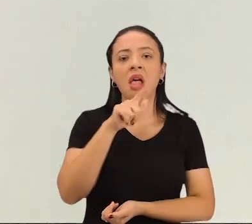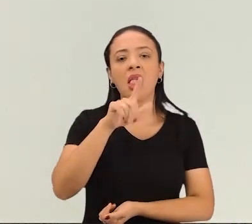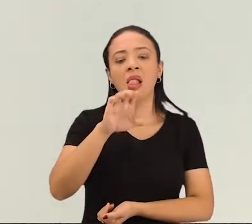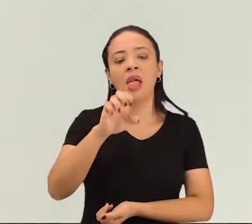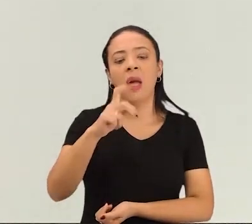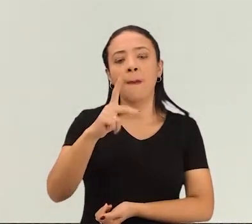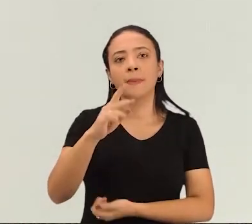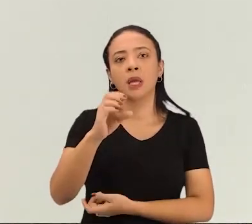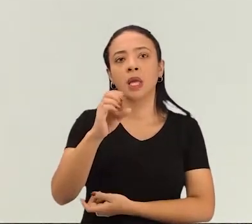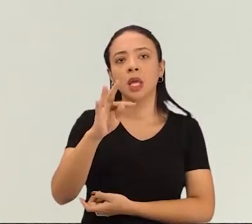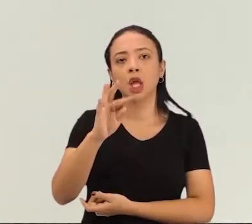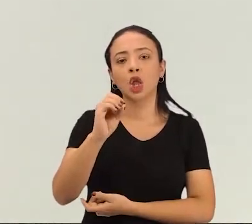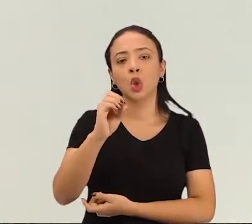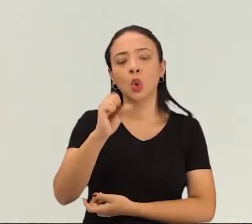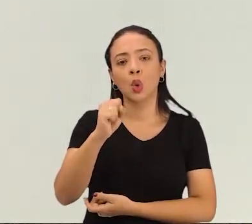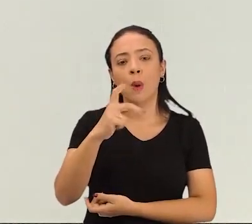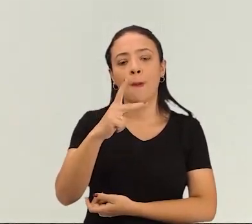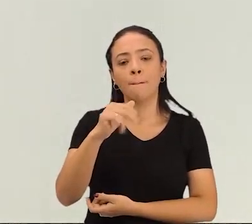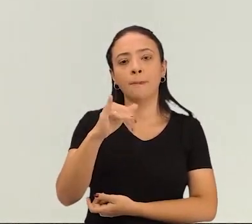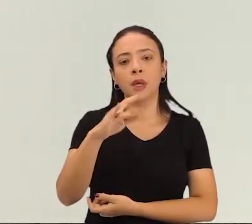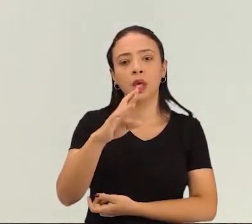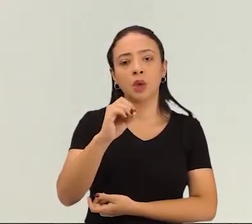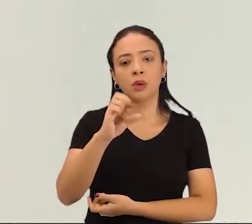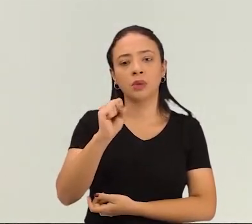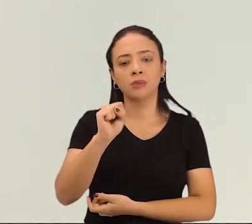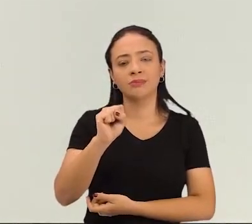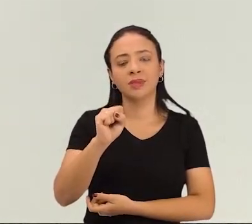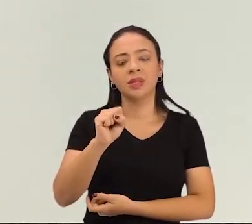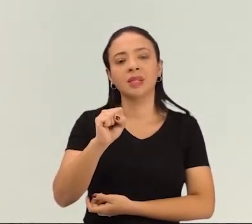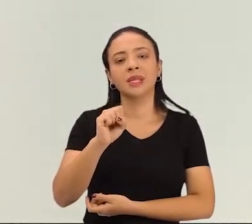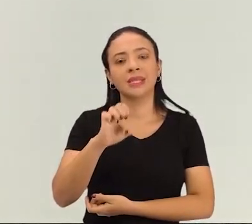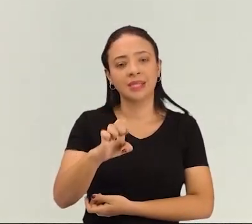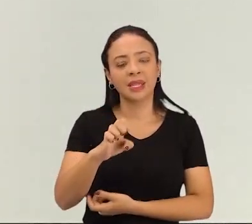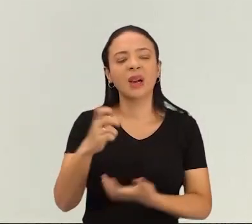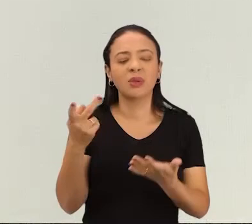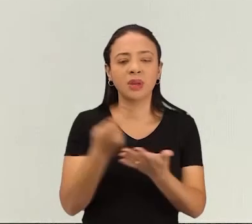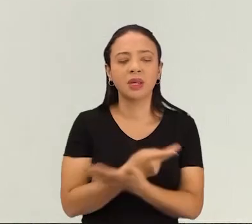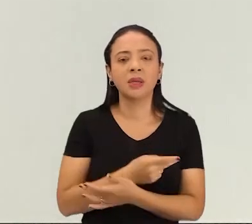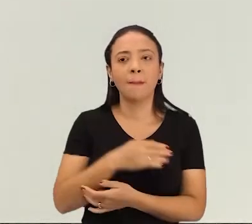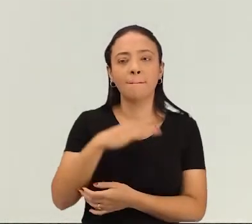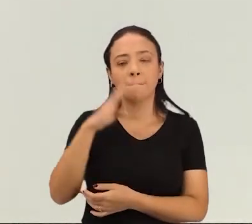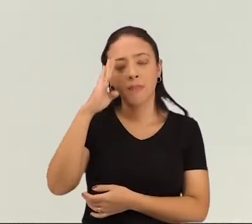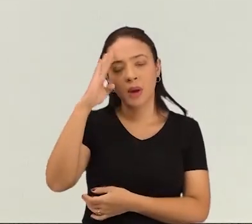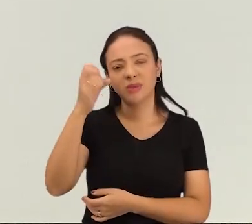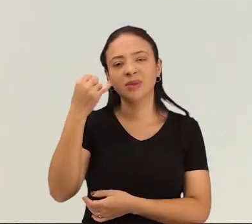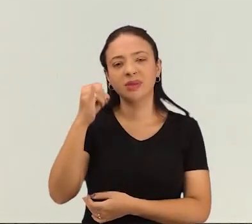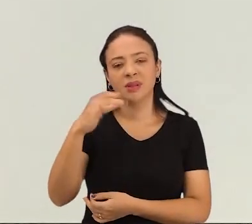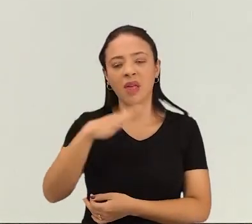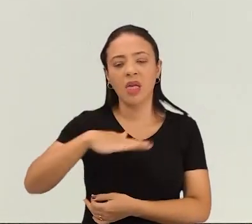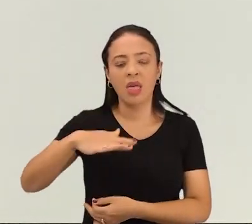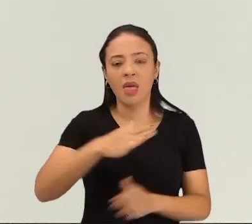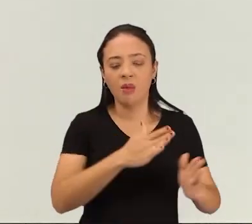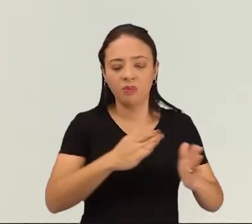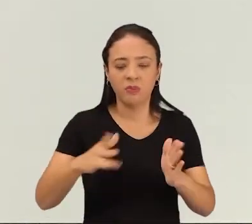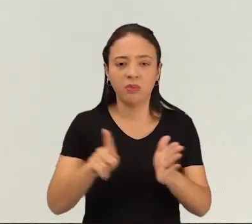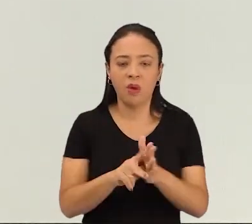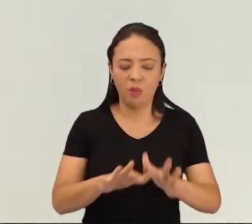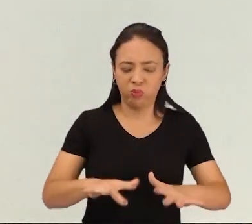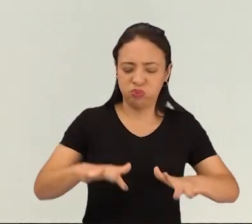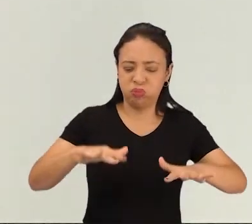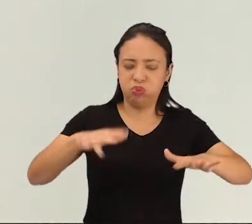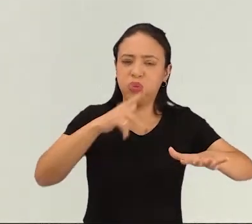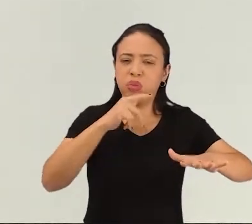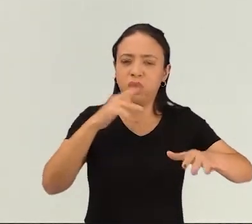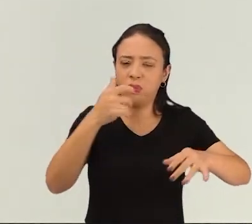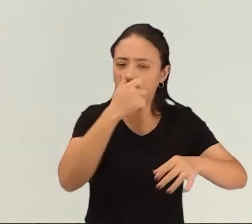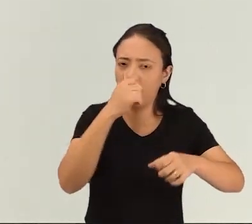que é muito comum que ocorra quando a gente tem aqueles períodos de alagação, por exemplo, e também sobre o tétano,